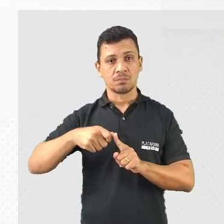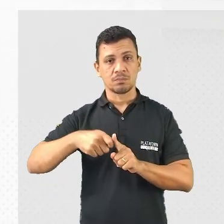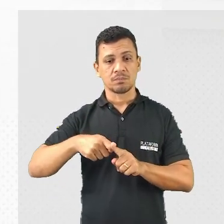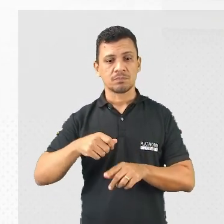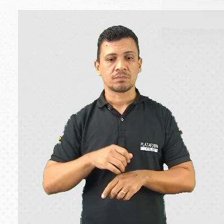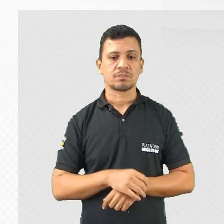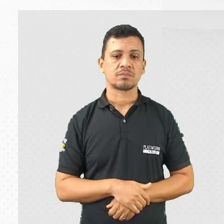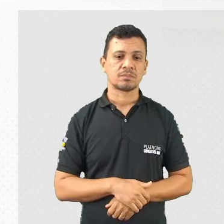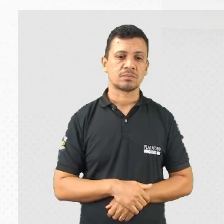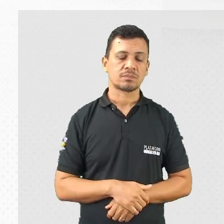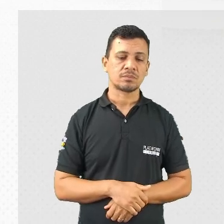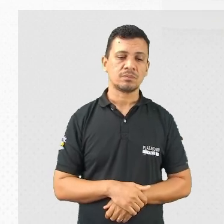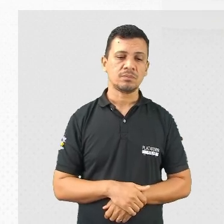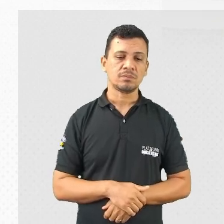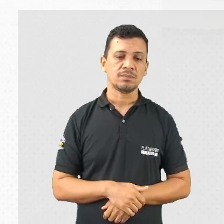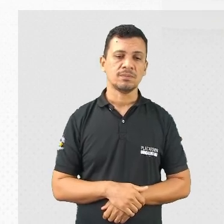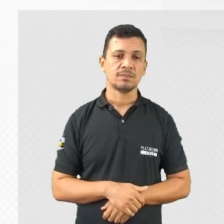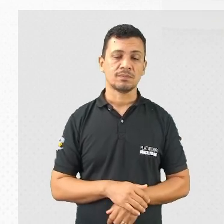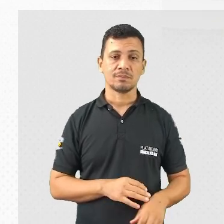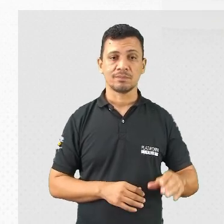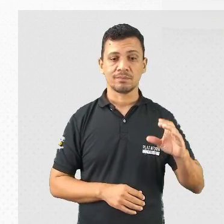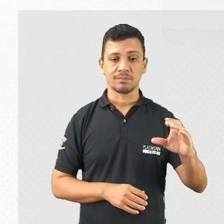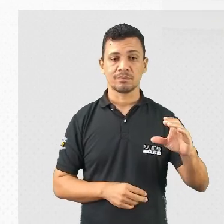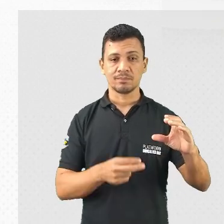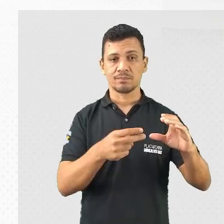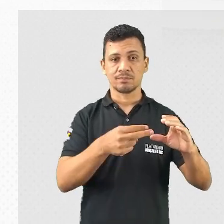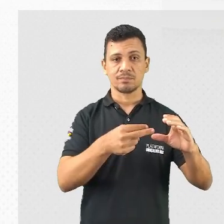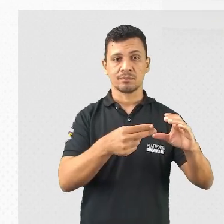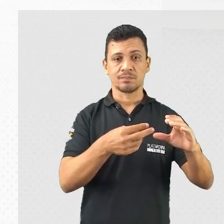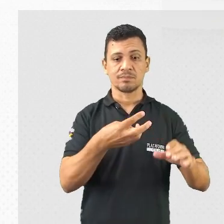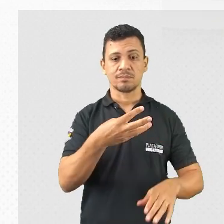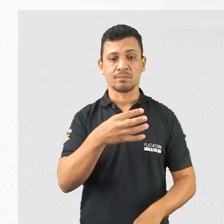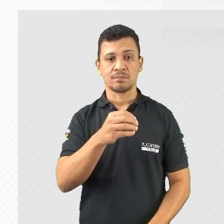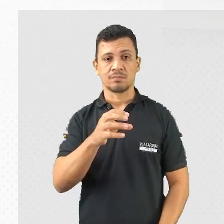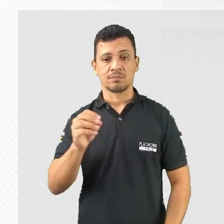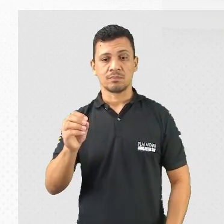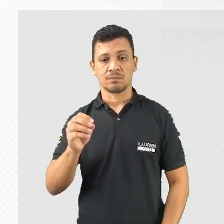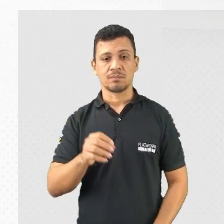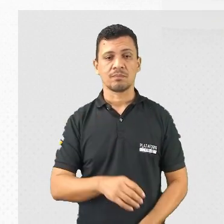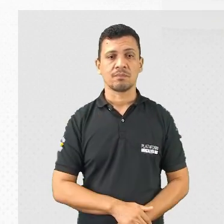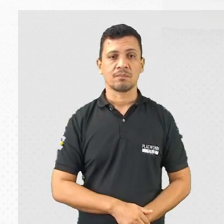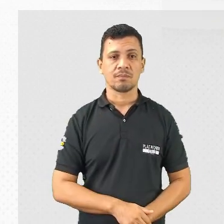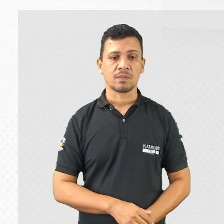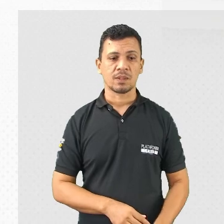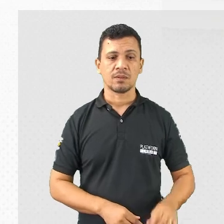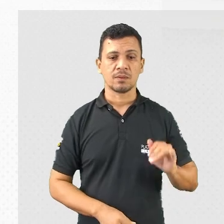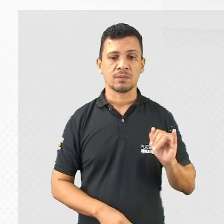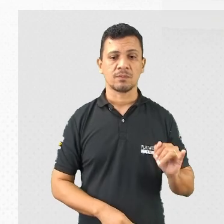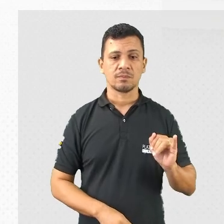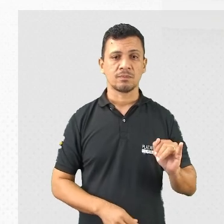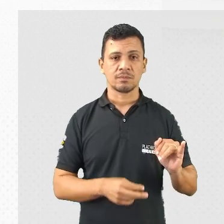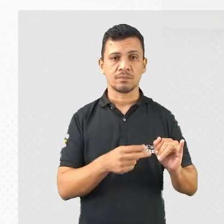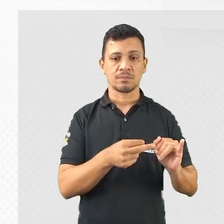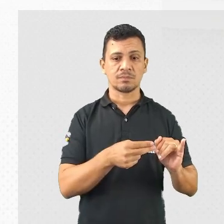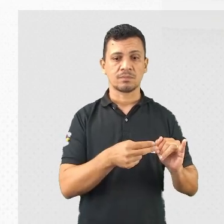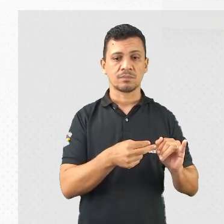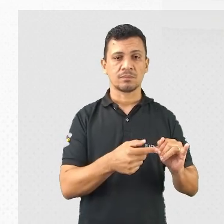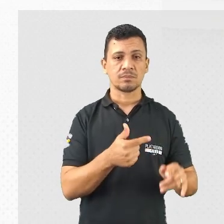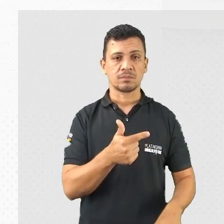R$300, beleza? Vai ser aplicado a uma taxa de 2%